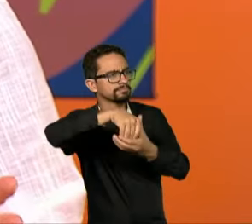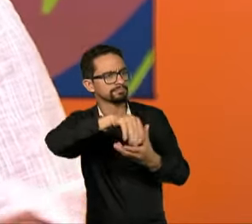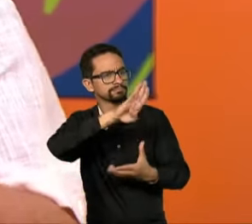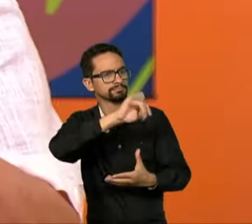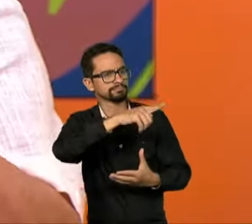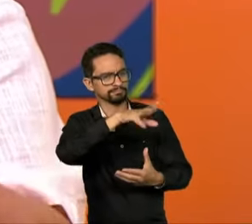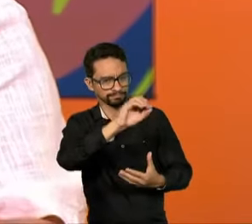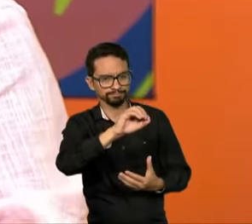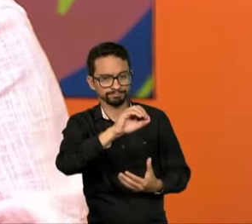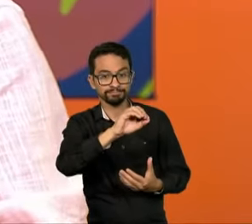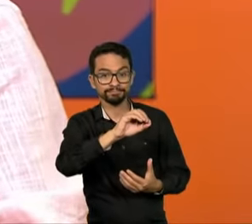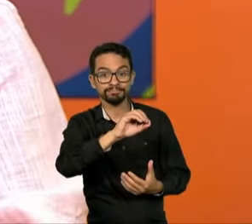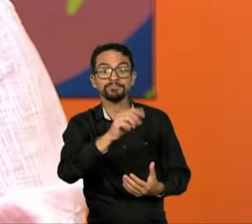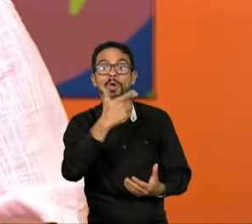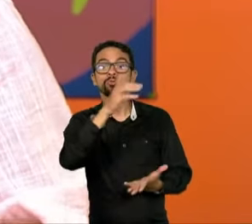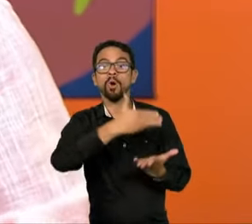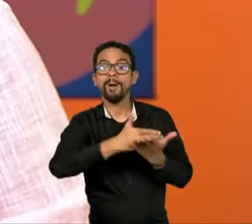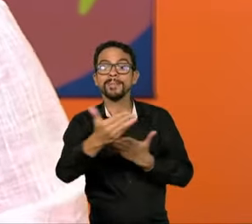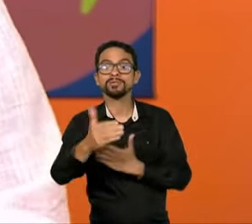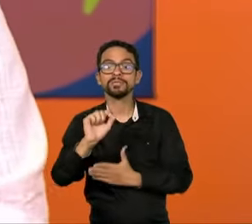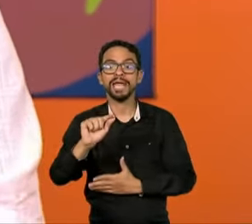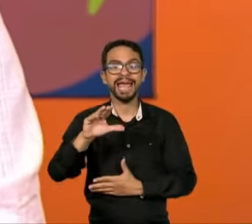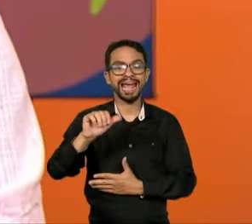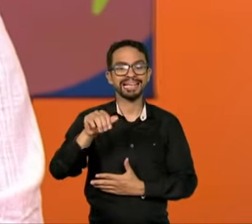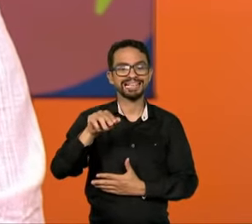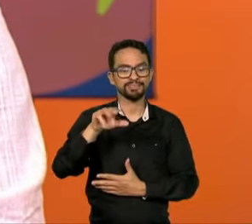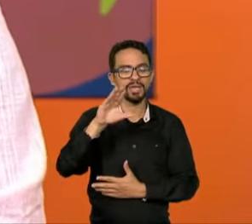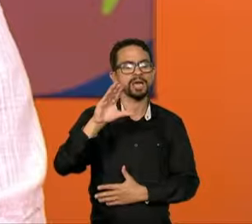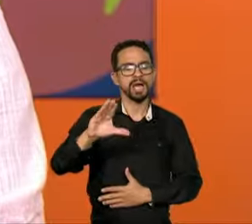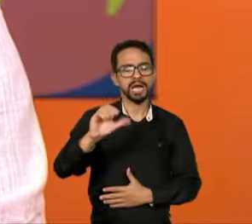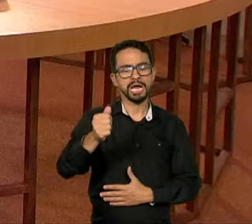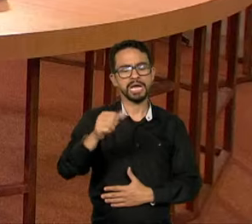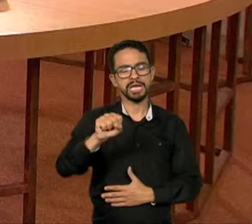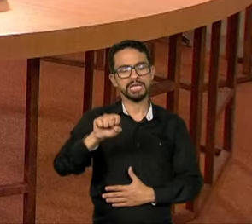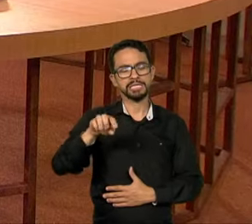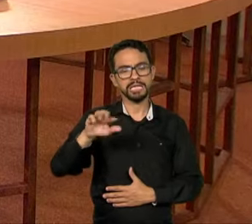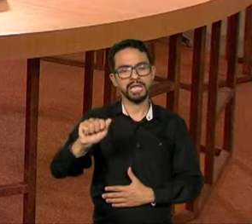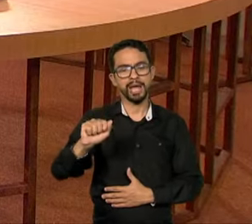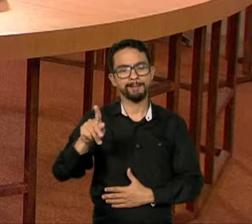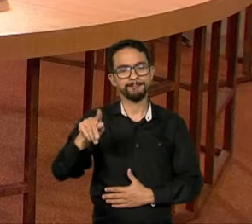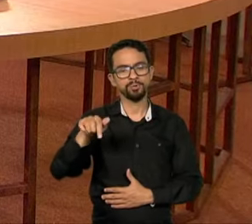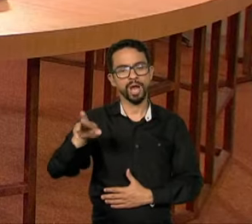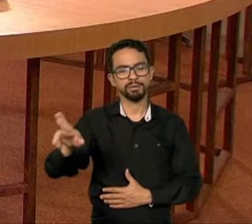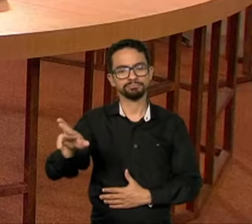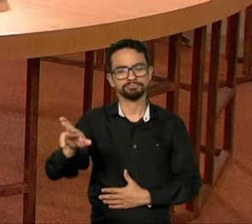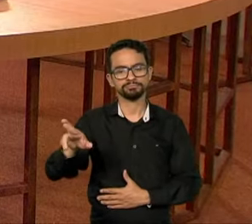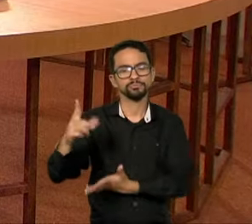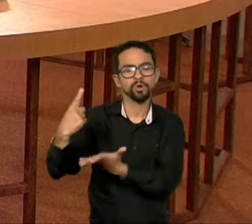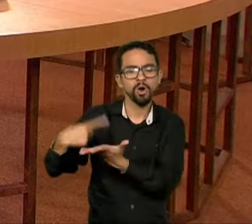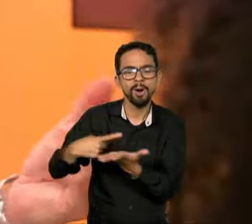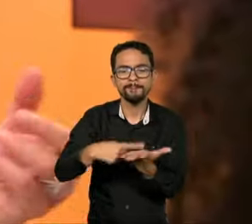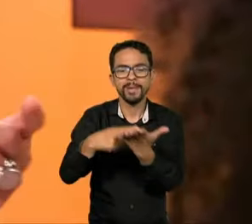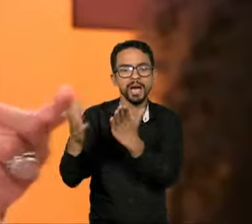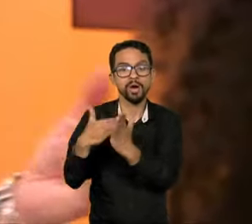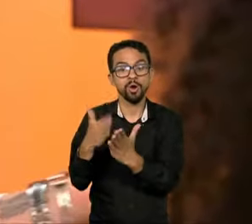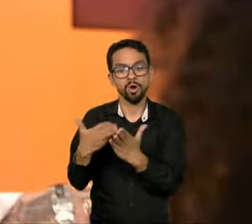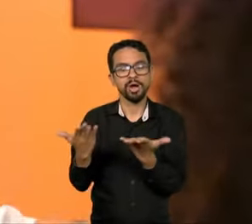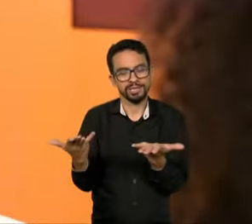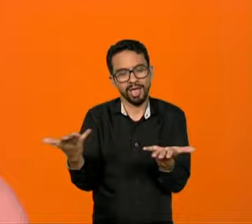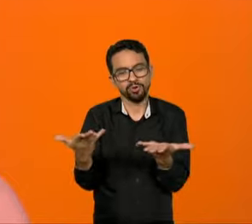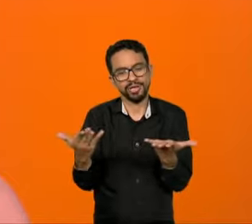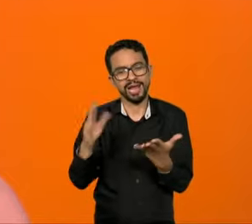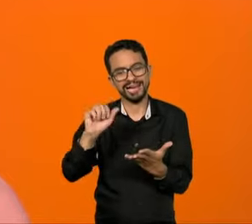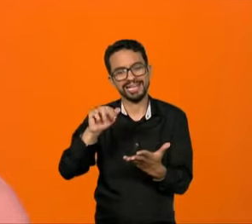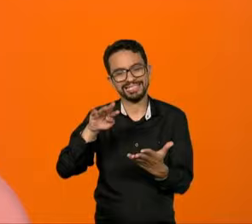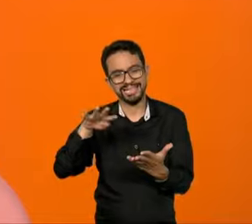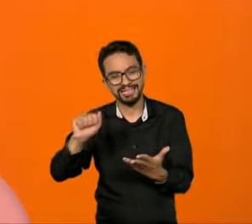coisa também, Caceta Popular. Sim. Eles queriam montar uma revista. Para juntar dinheiro para a revista. Que era a galera do Caceta e Planeta.